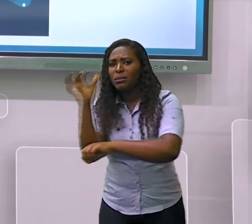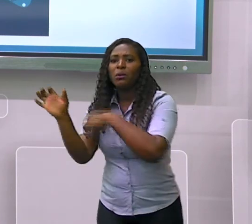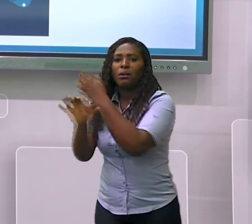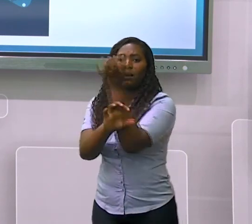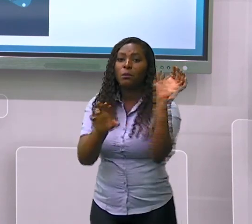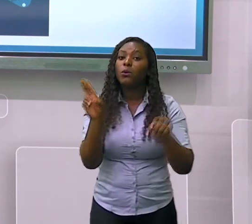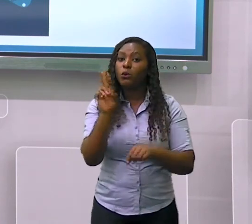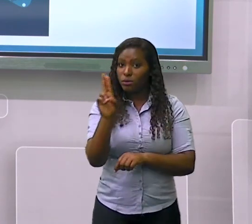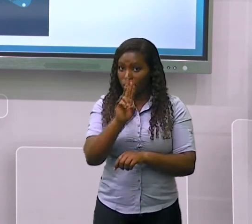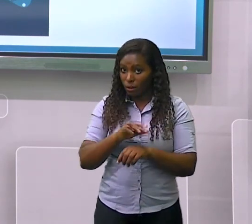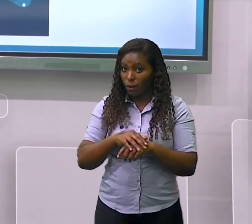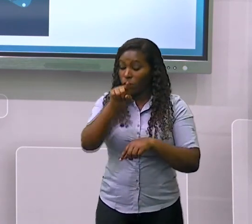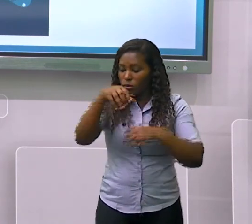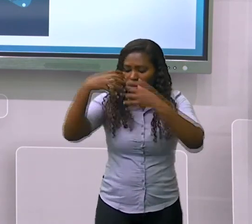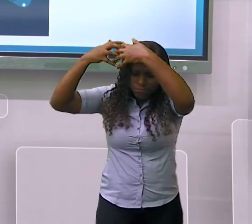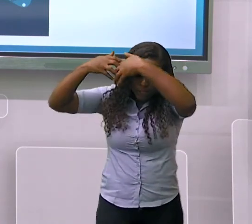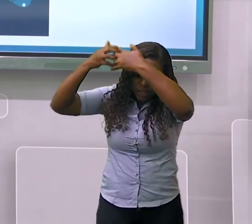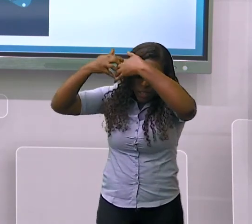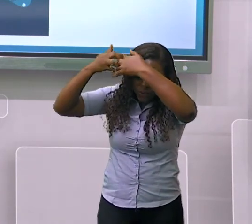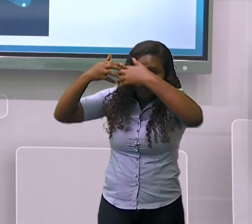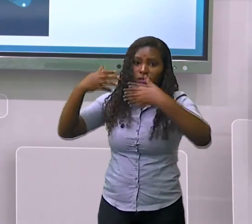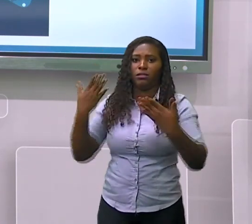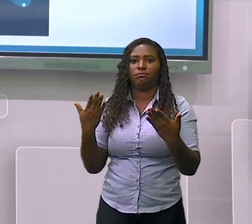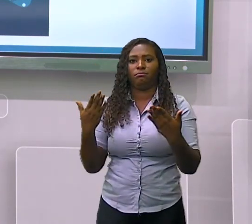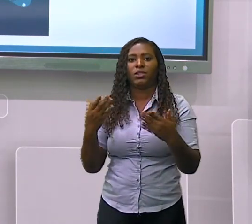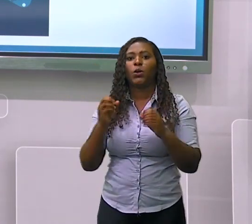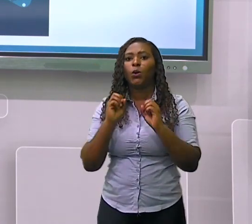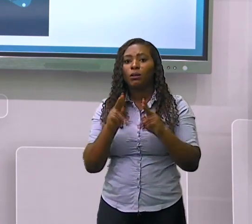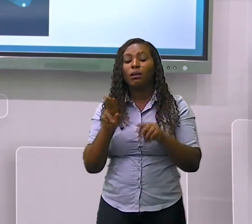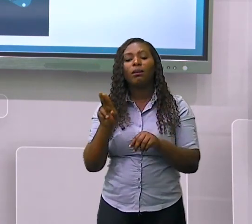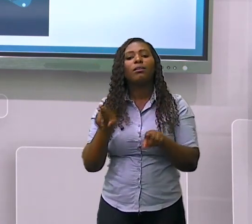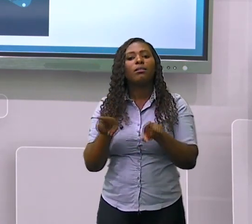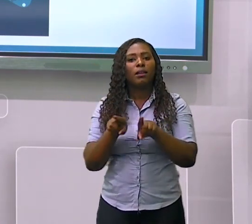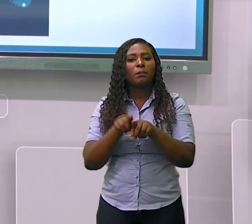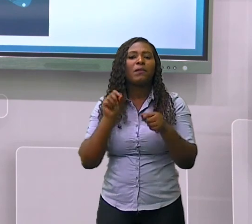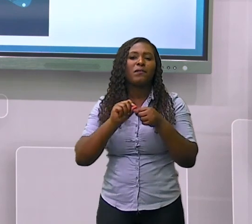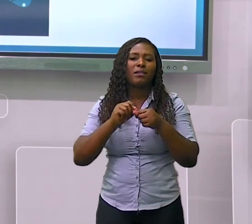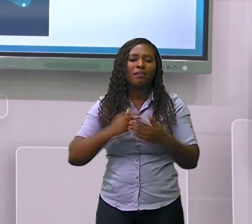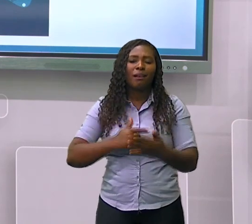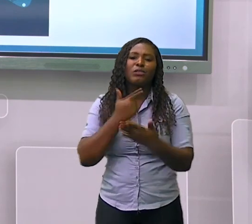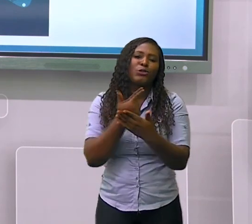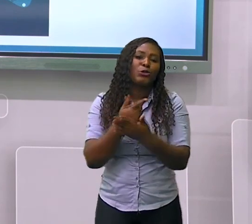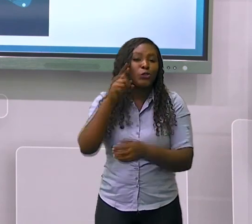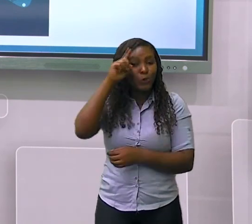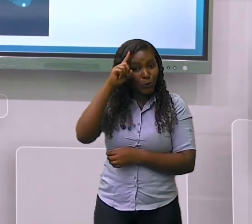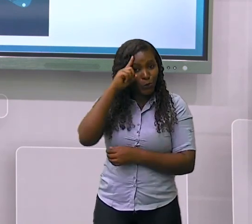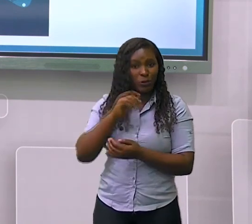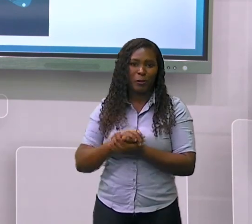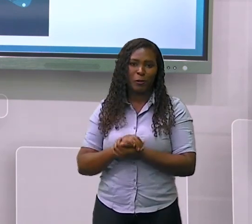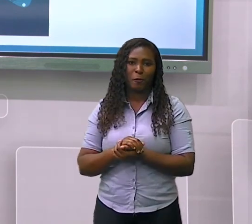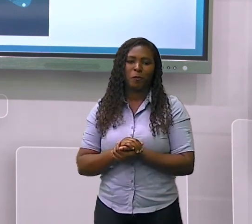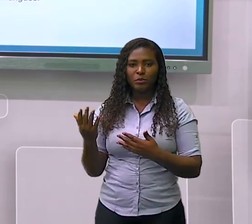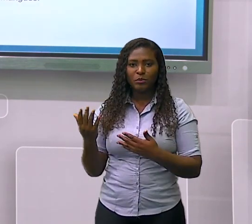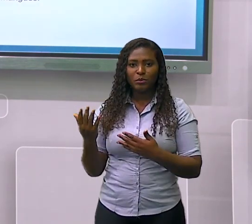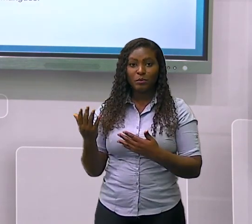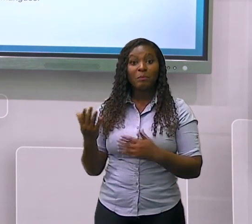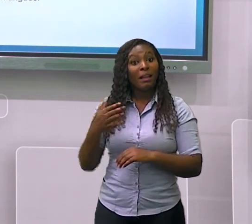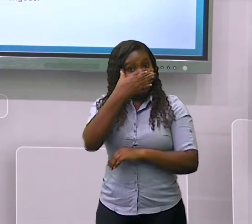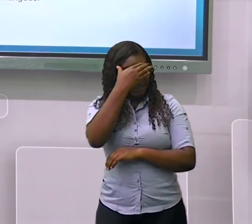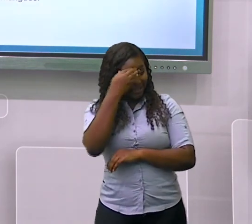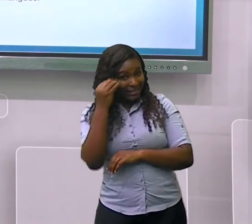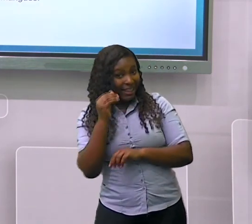ser aplicados em nosso dia a dia. Pessoal, eu fico por aqui, agradeço a atenção de vocês e